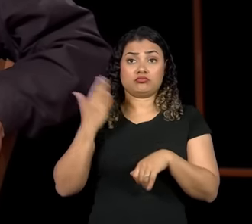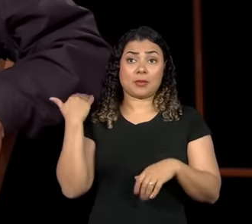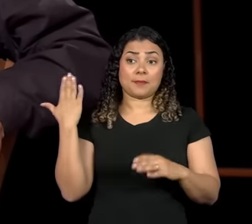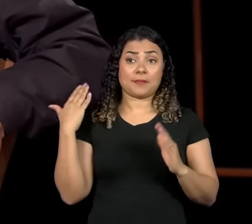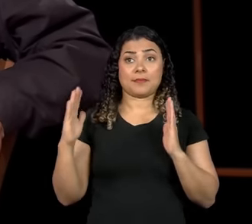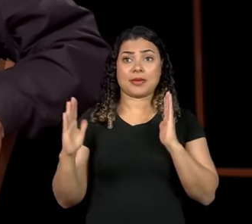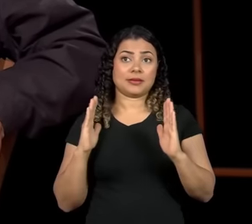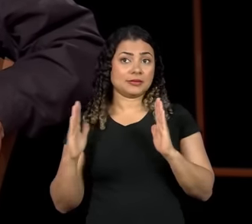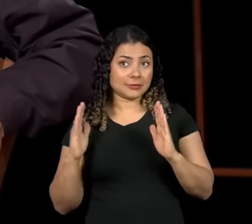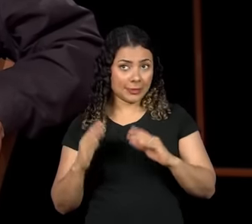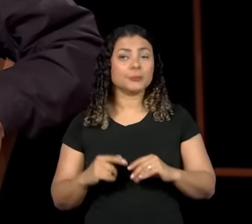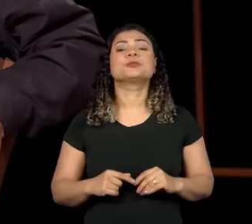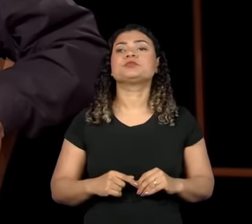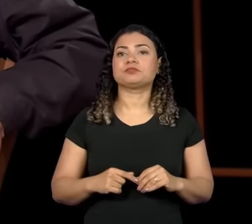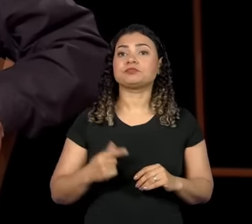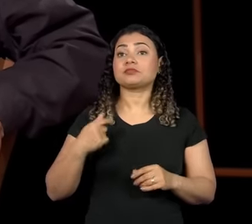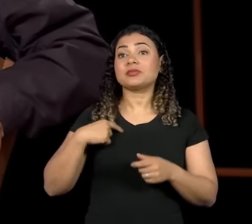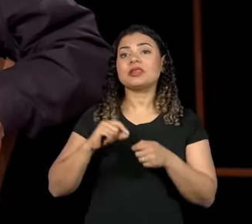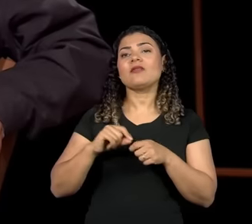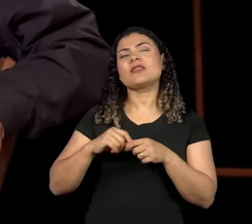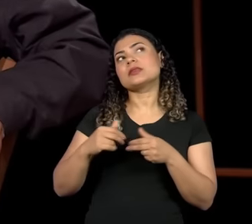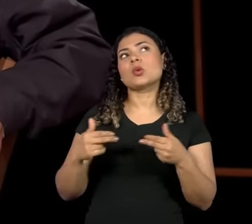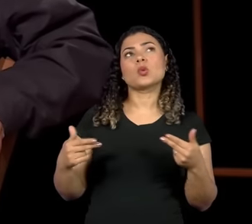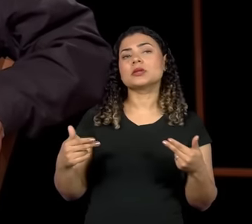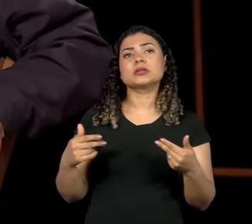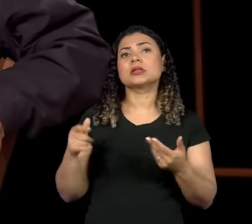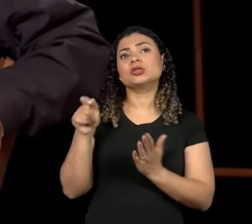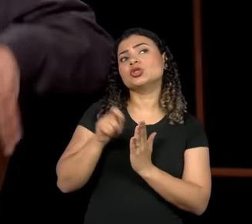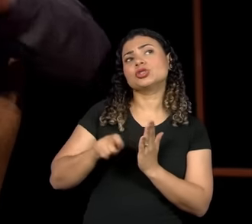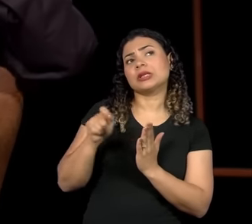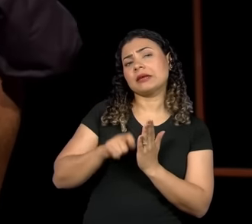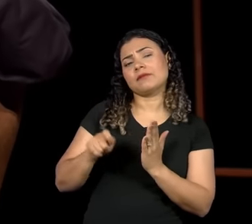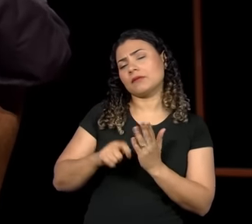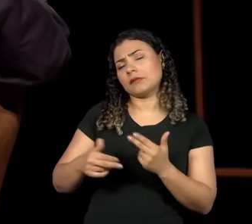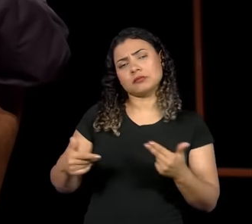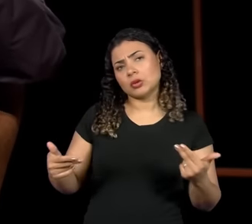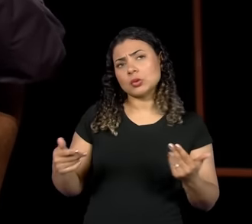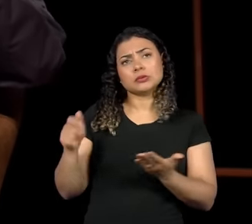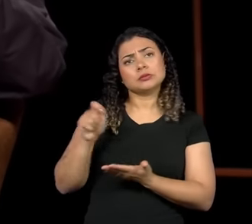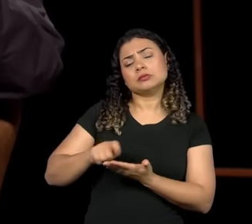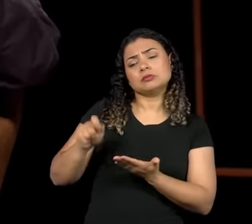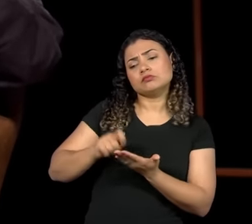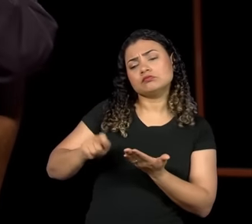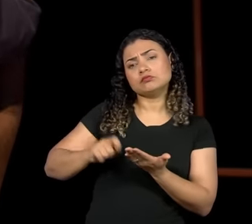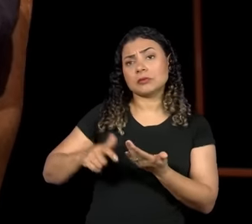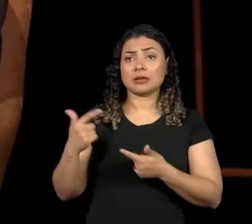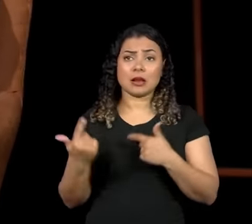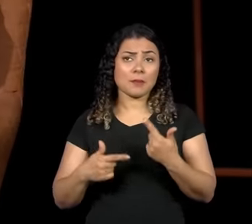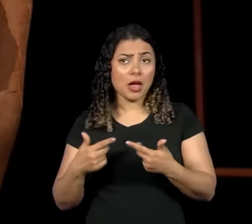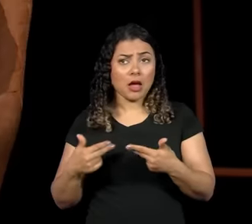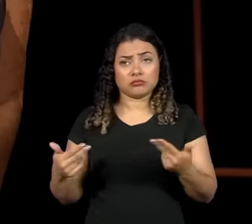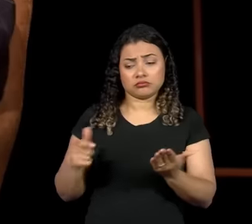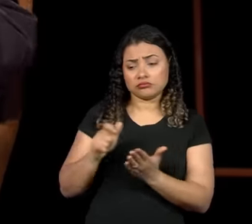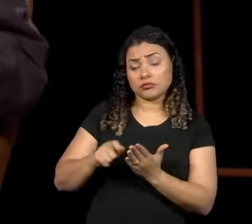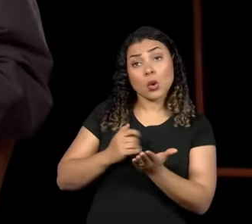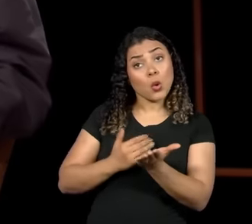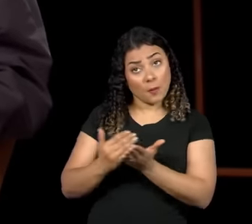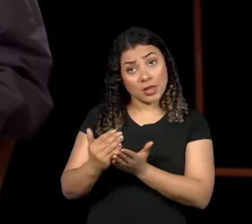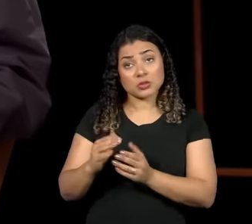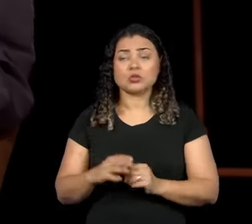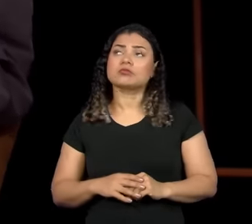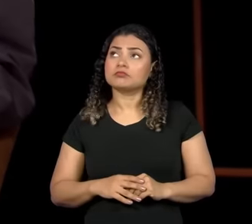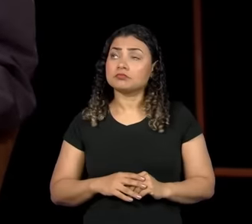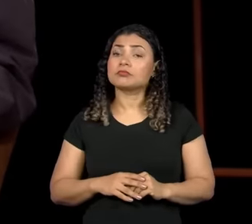também, fazendo alguma coisa como escritor, também coisas ainda no início, mas estava